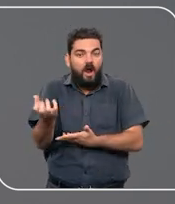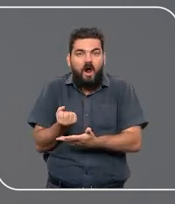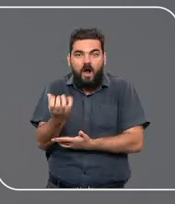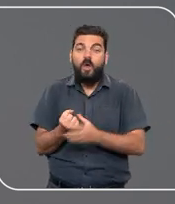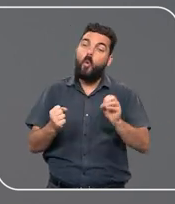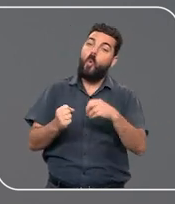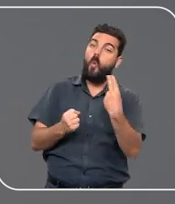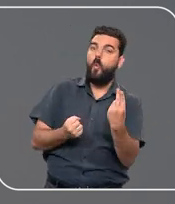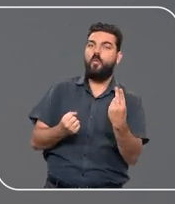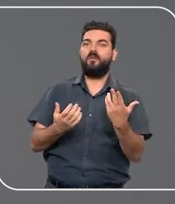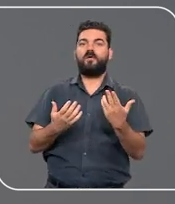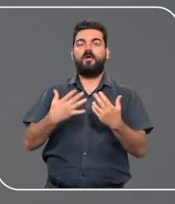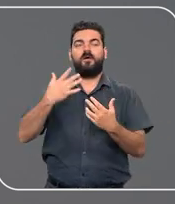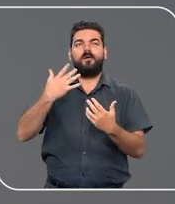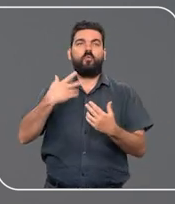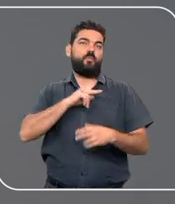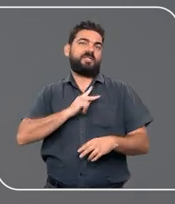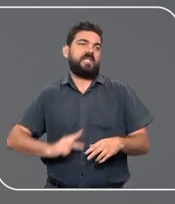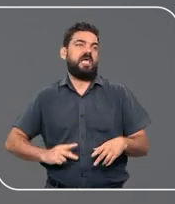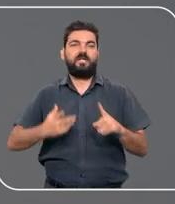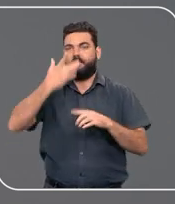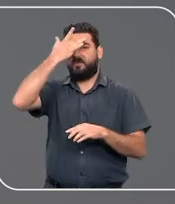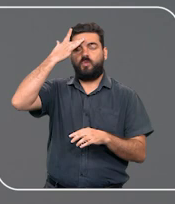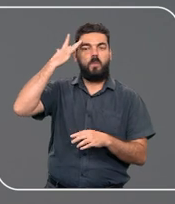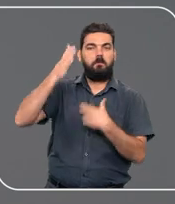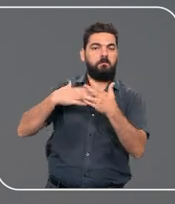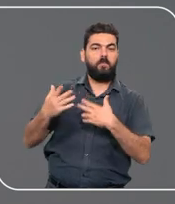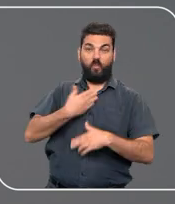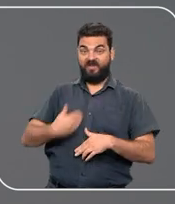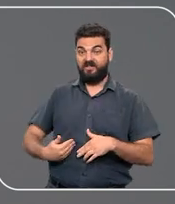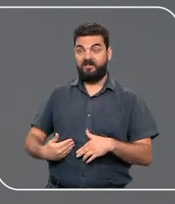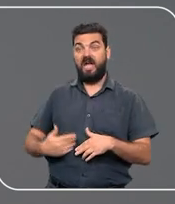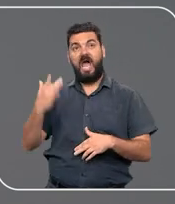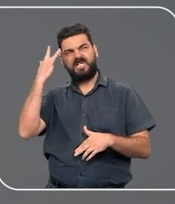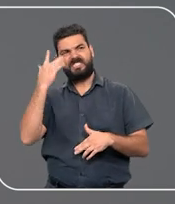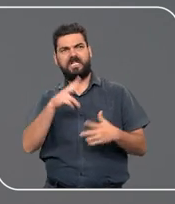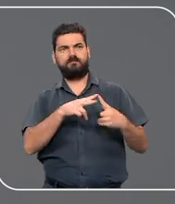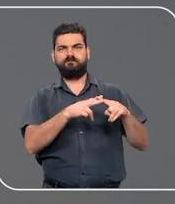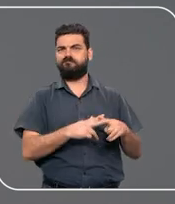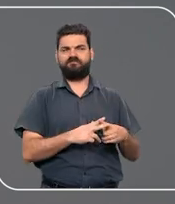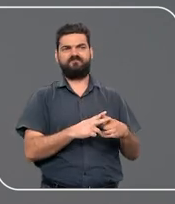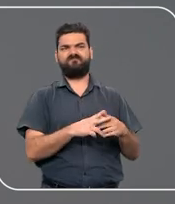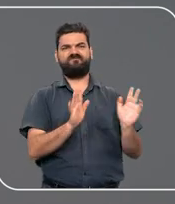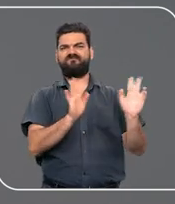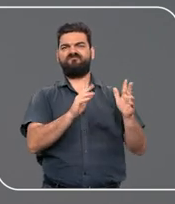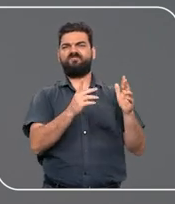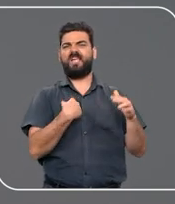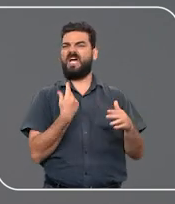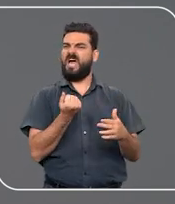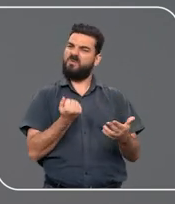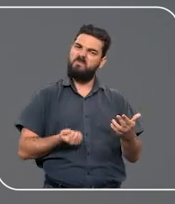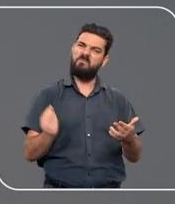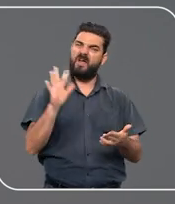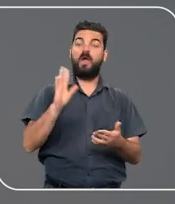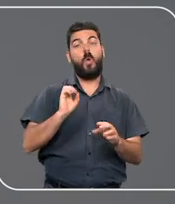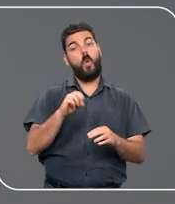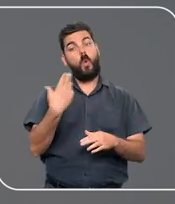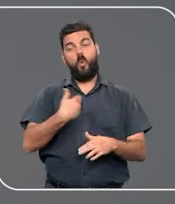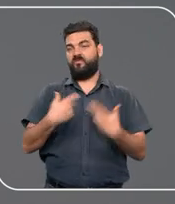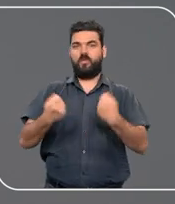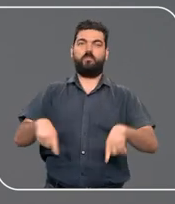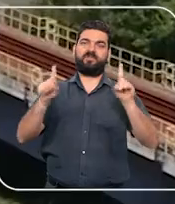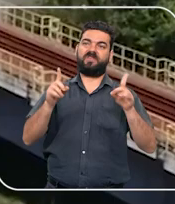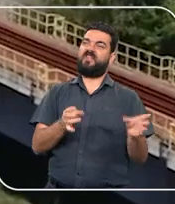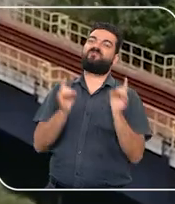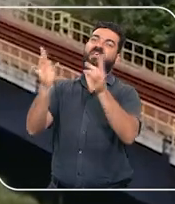recursos ou ainda quando o governante conclui que a manutenção daquela estrutura não é mais rentável ou necessária para